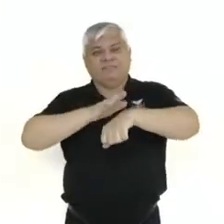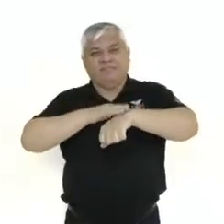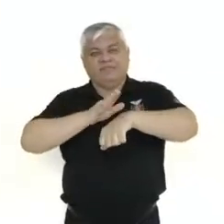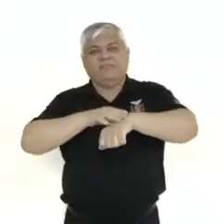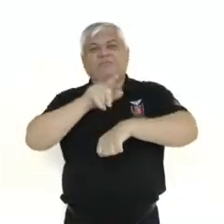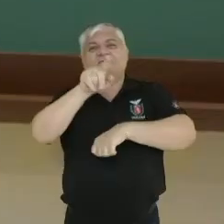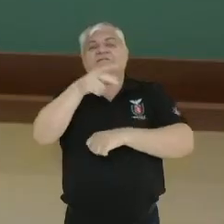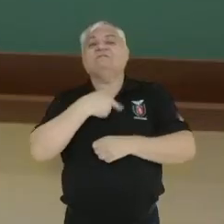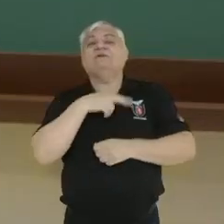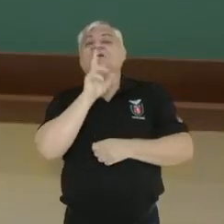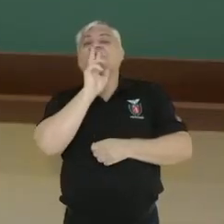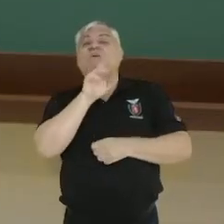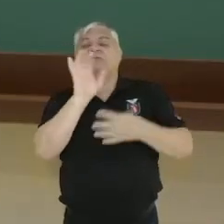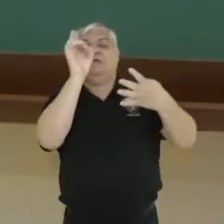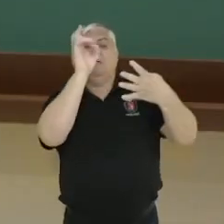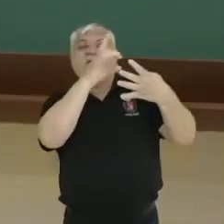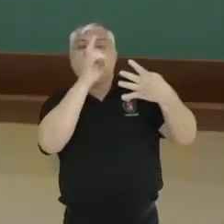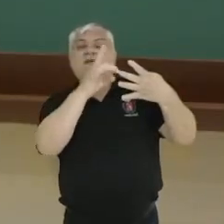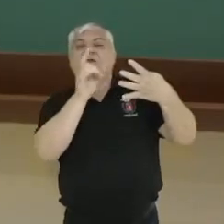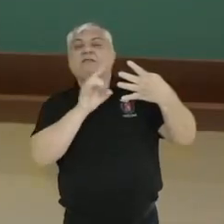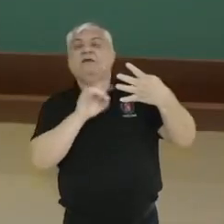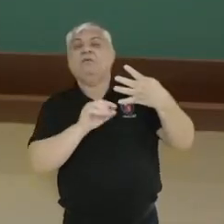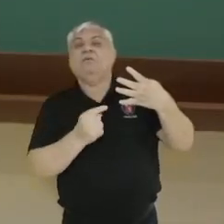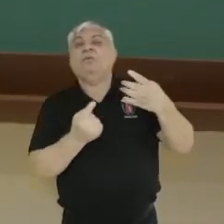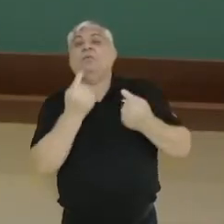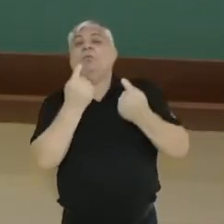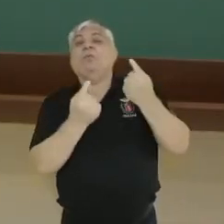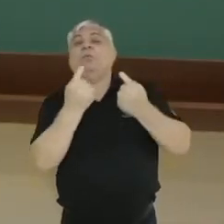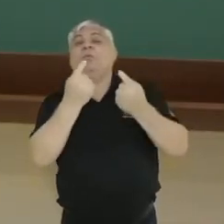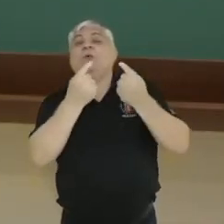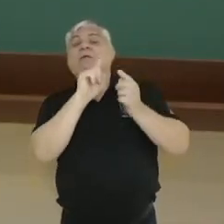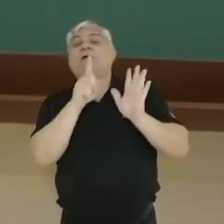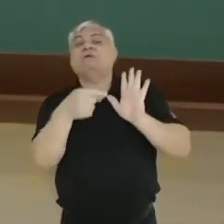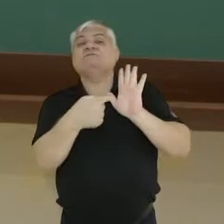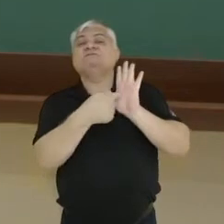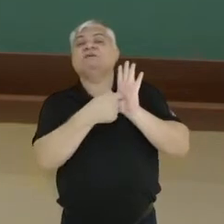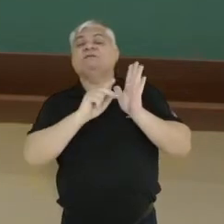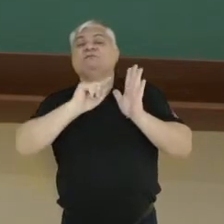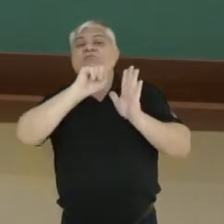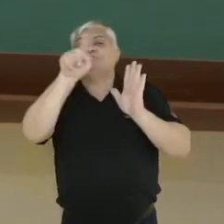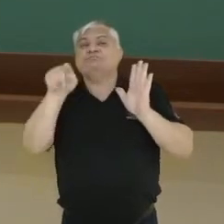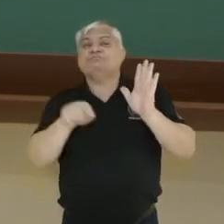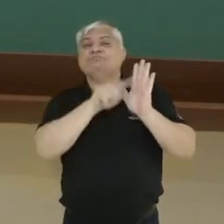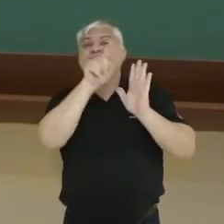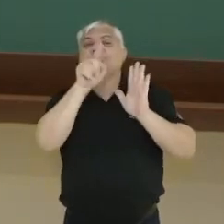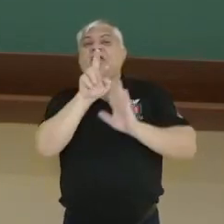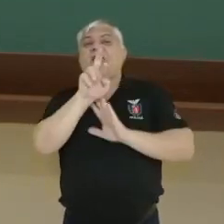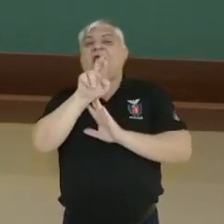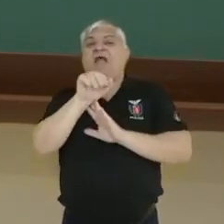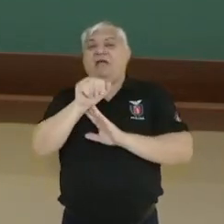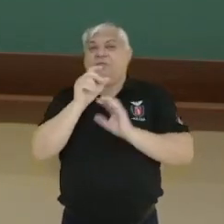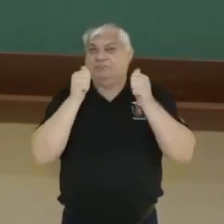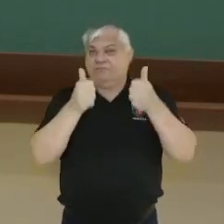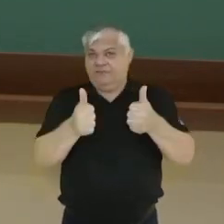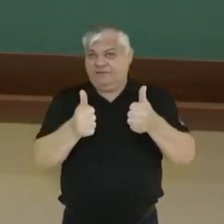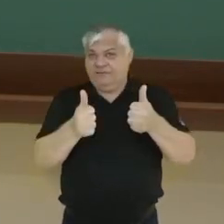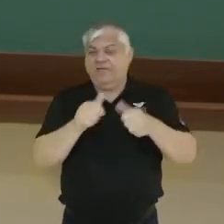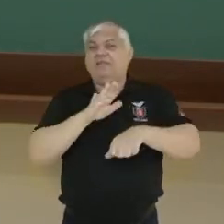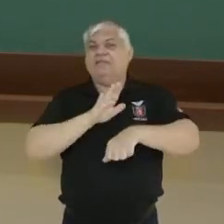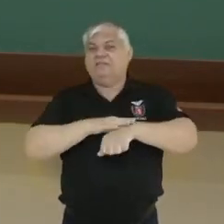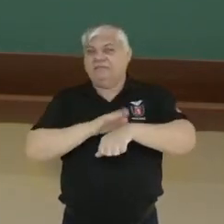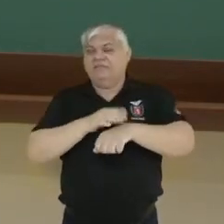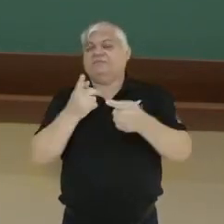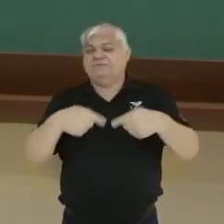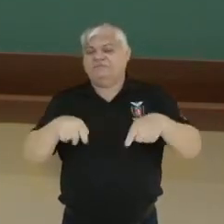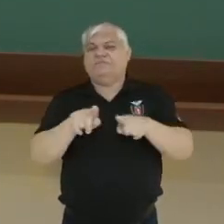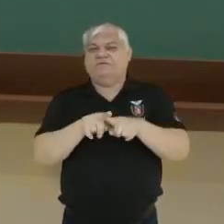vão dizer para cada uma qual é o centro da circunferência e qual é o raio. Tudo bem, gente? Um tempinho